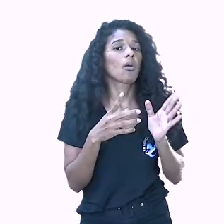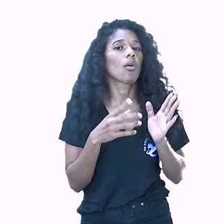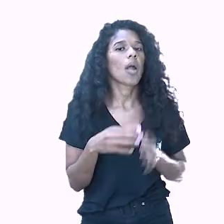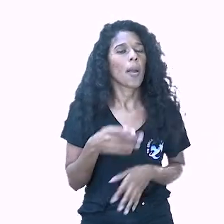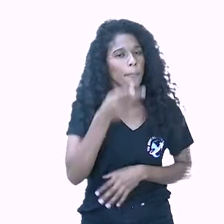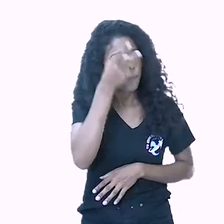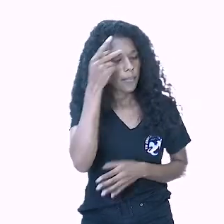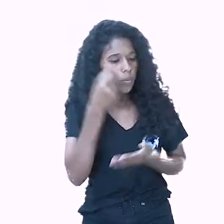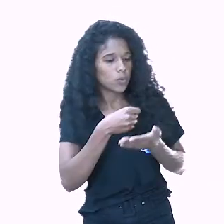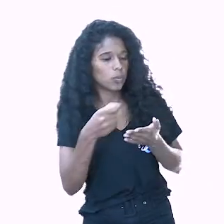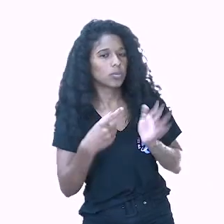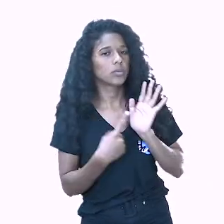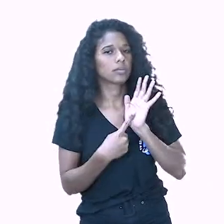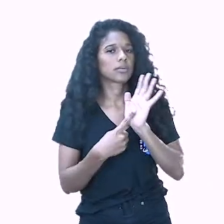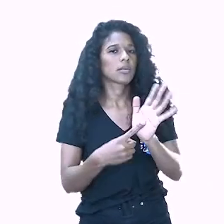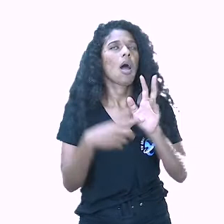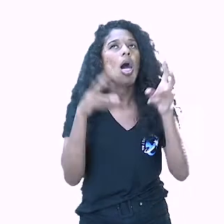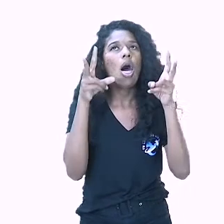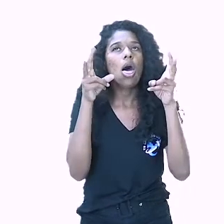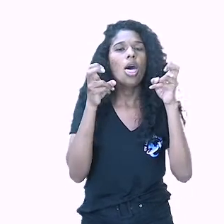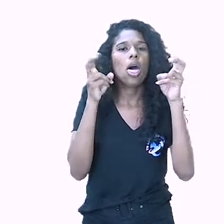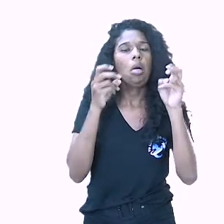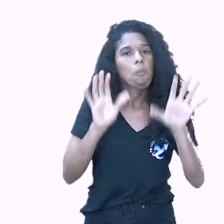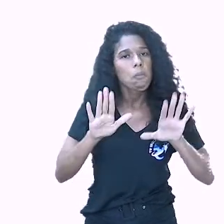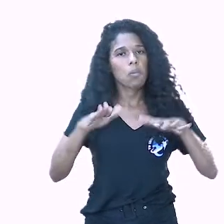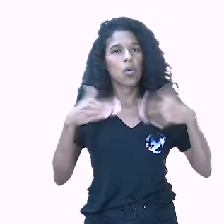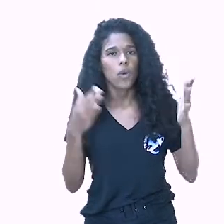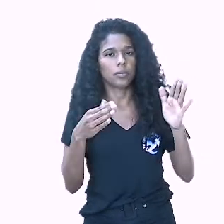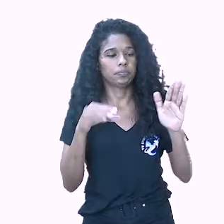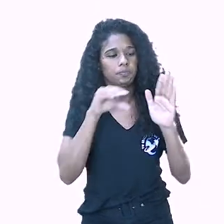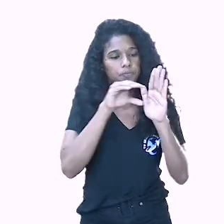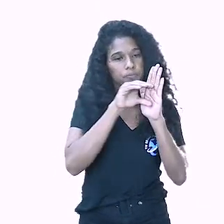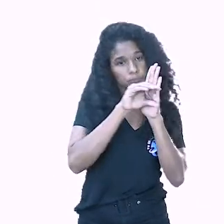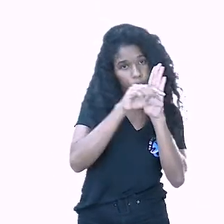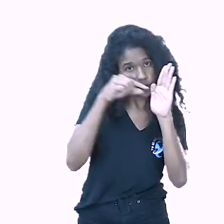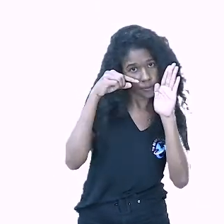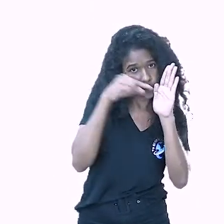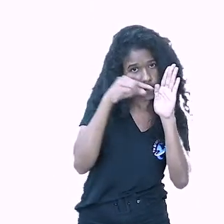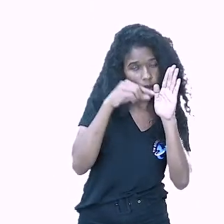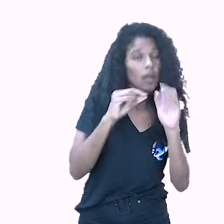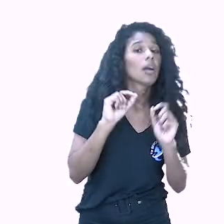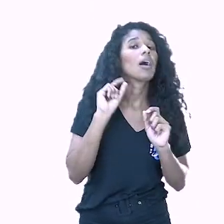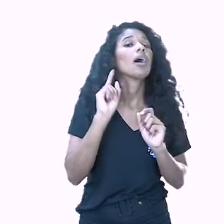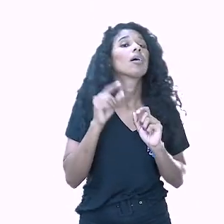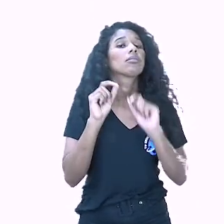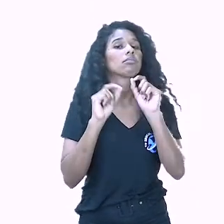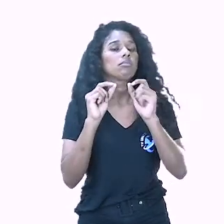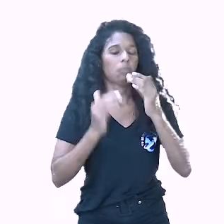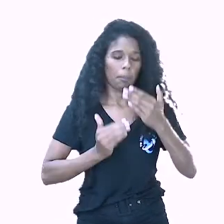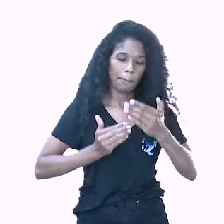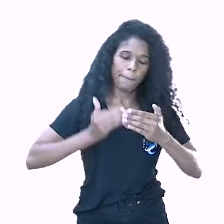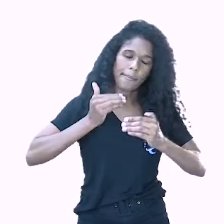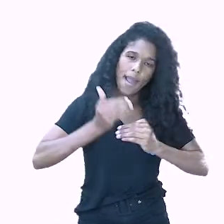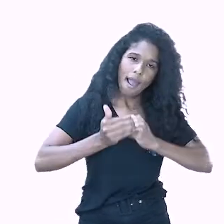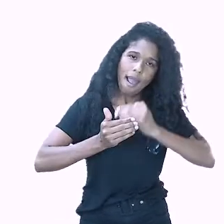expor o assunto aos leitores. O próximo ponto é o desenvolvimento. O que ele vai fazer nesse